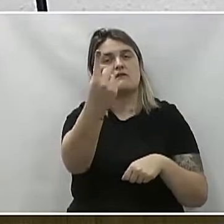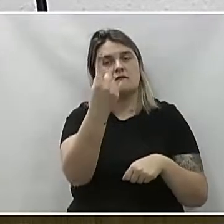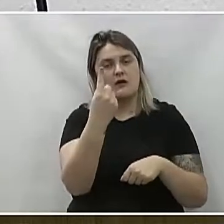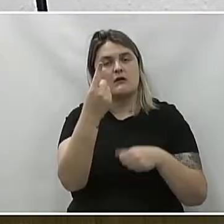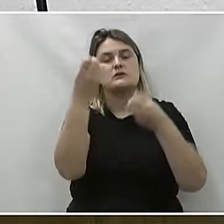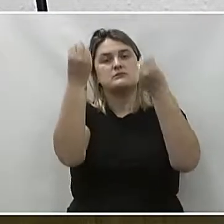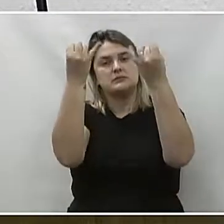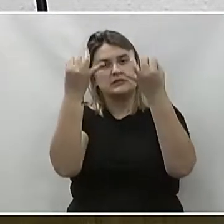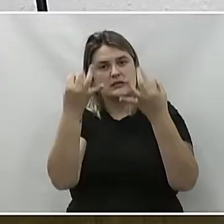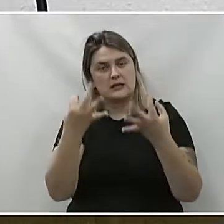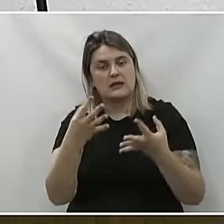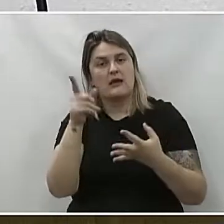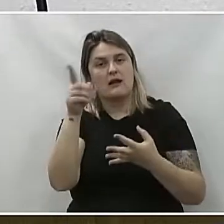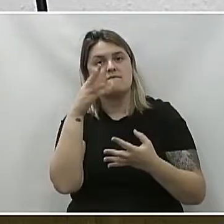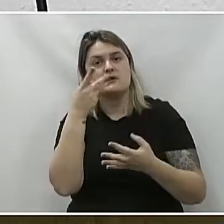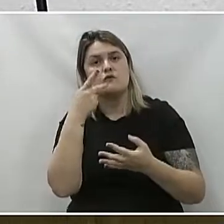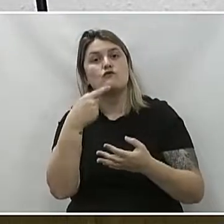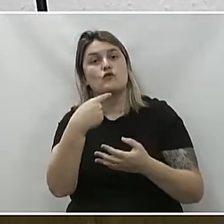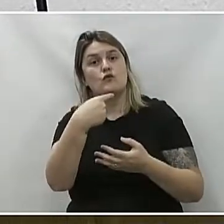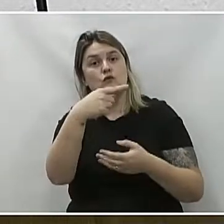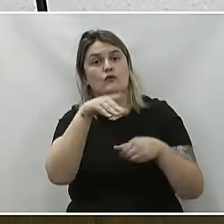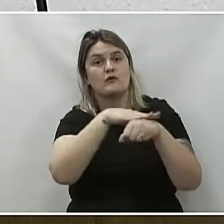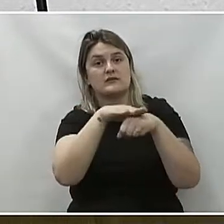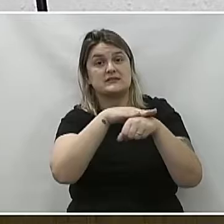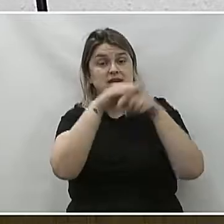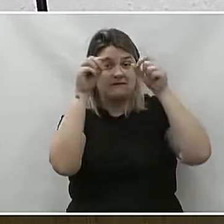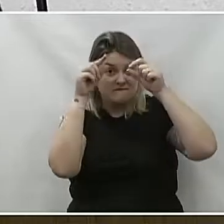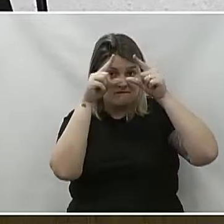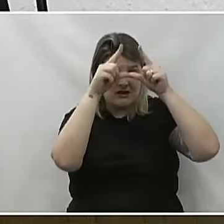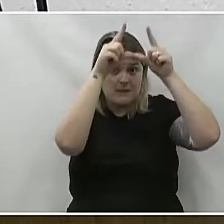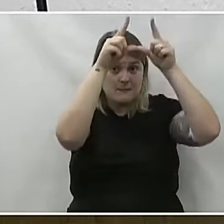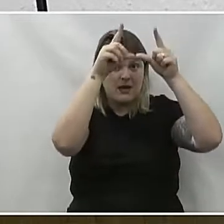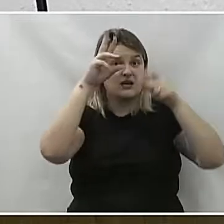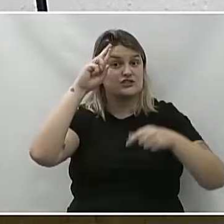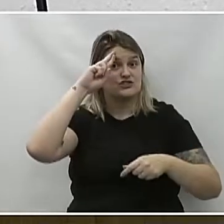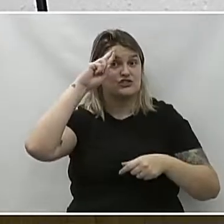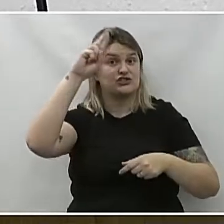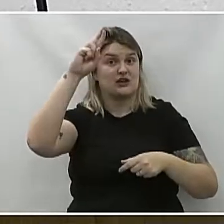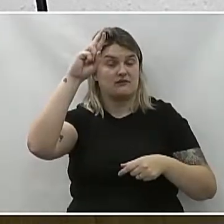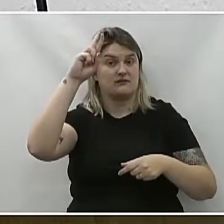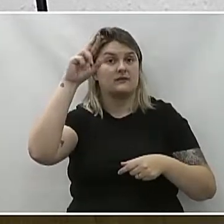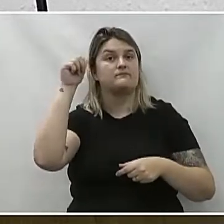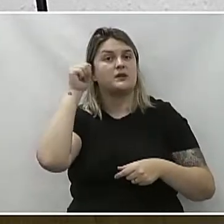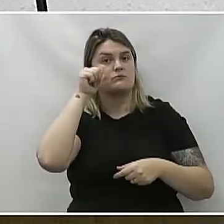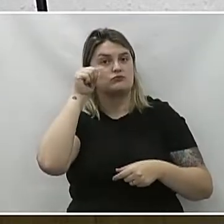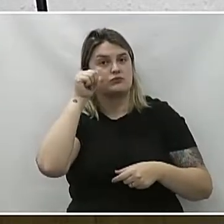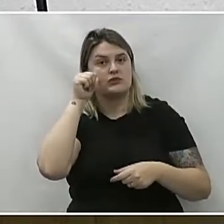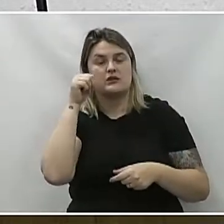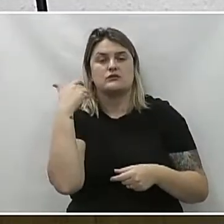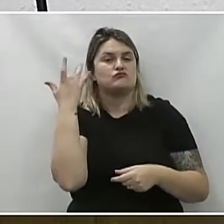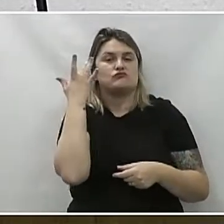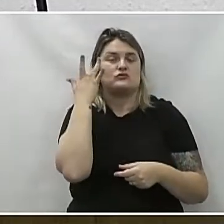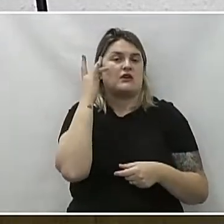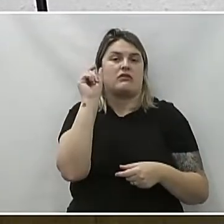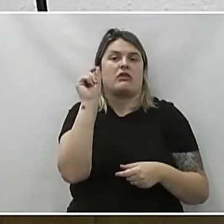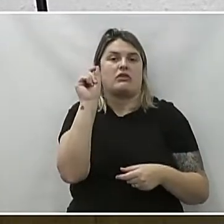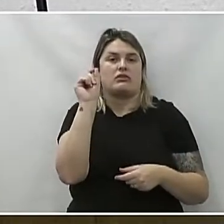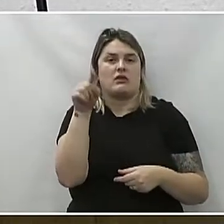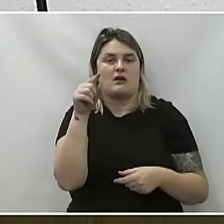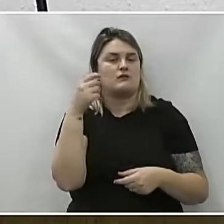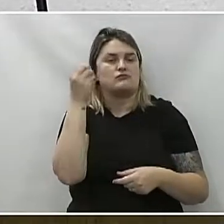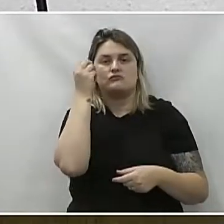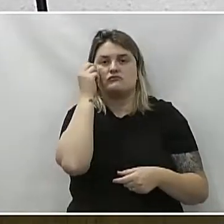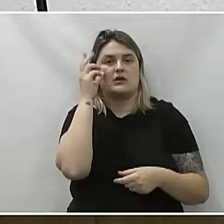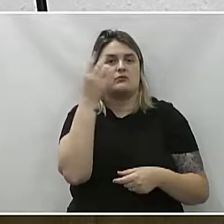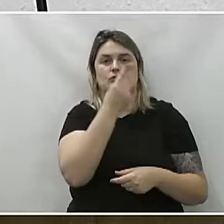expliquei a situação, ela disse, eu vou te passar para a enfermeira-chefe dos enfermeiros do posto. E essa mulher, eu não sei quem é direito, não lembro o